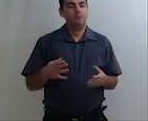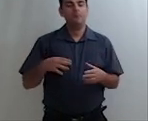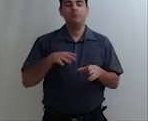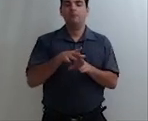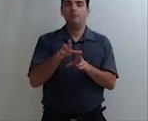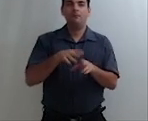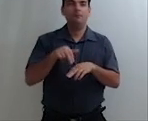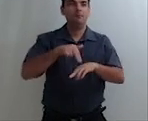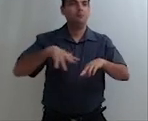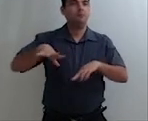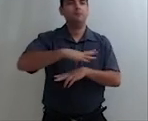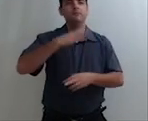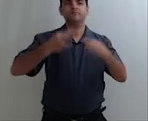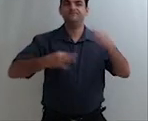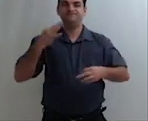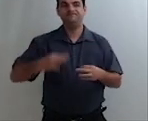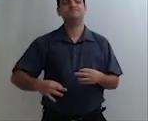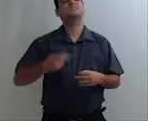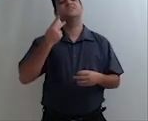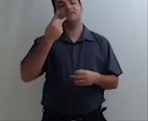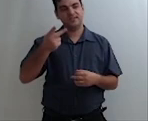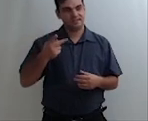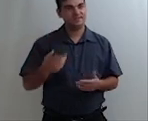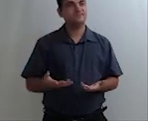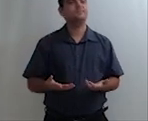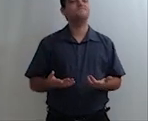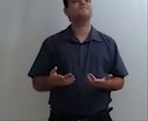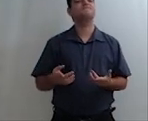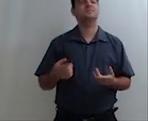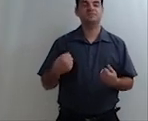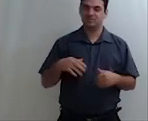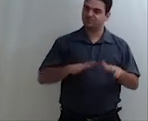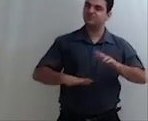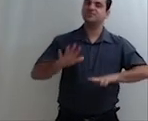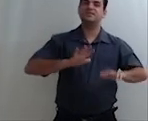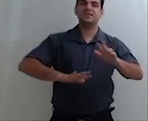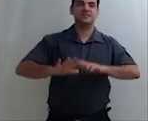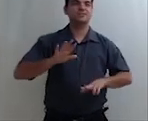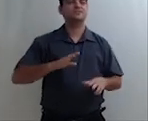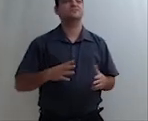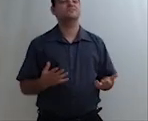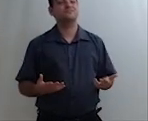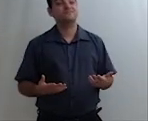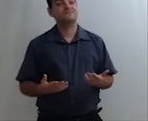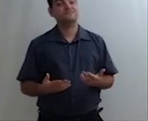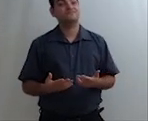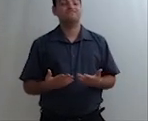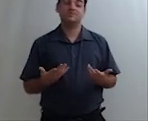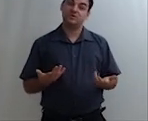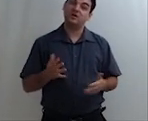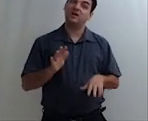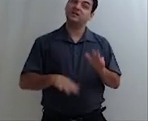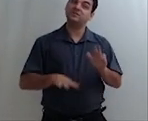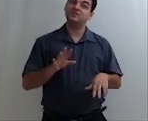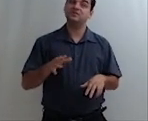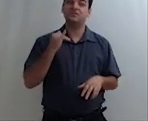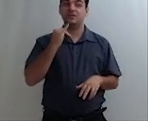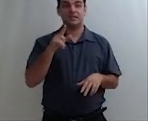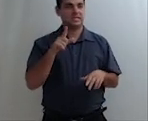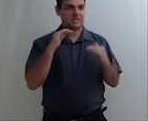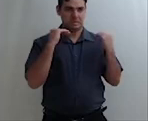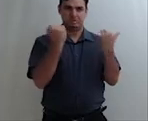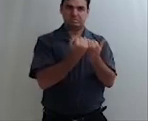recomendação tão conhecida eh diz que é possível a não realização das audiências de